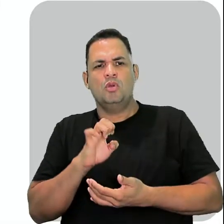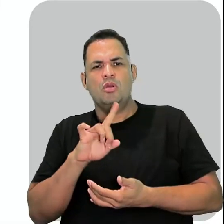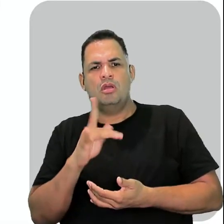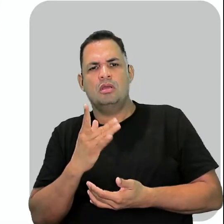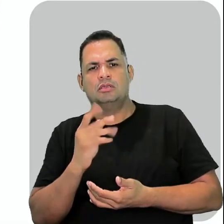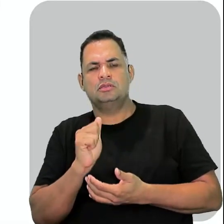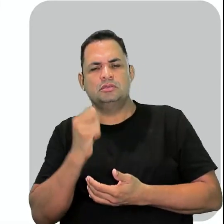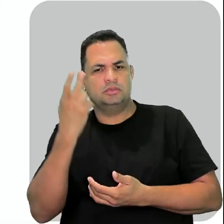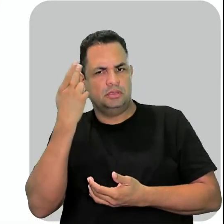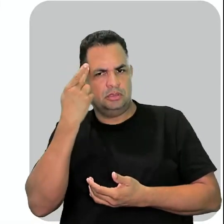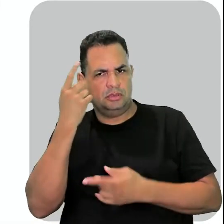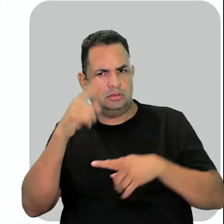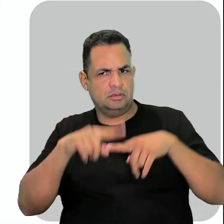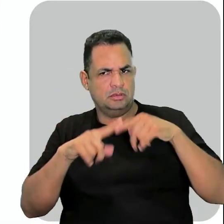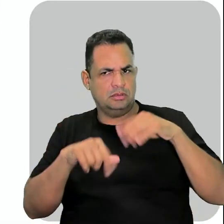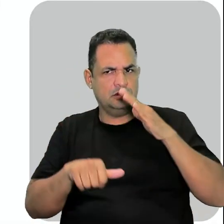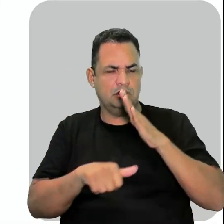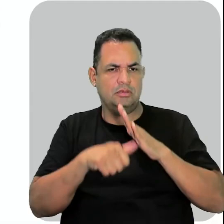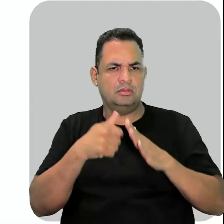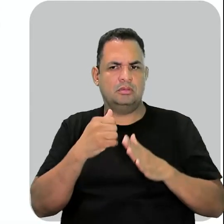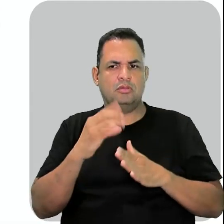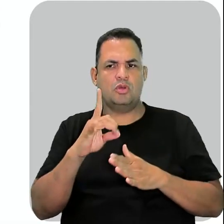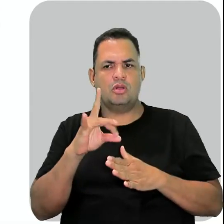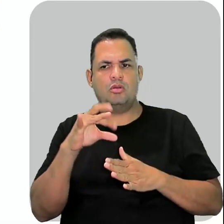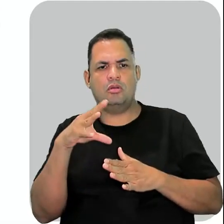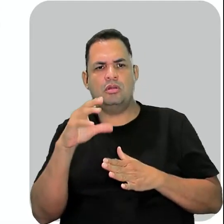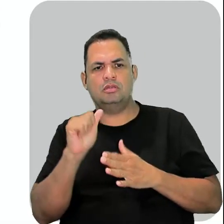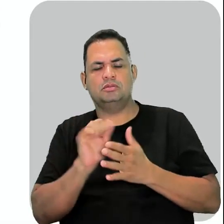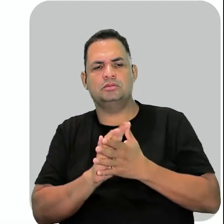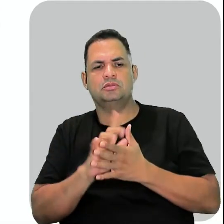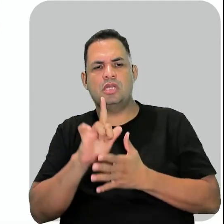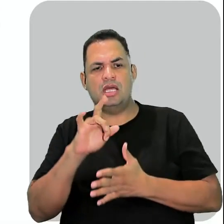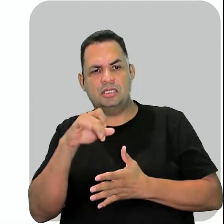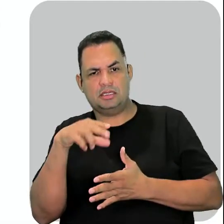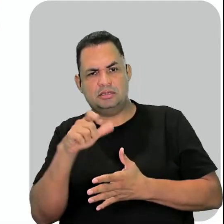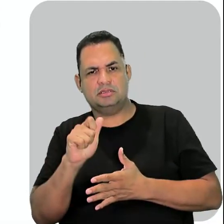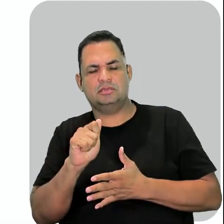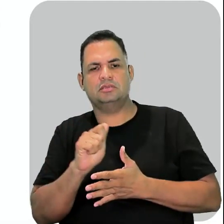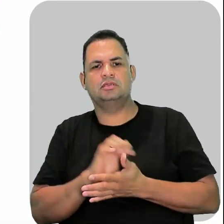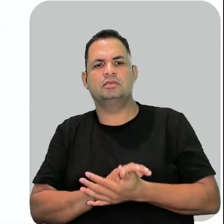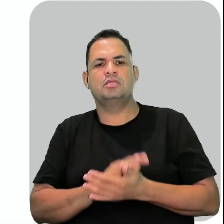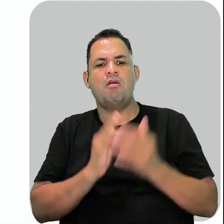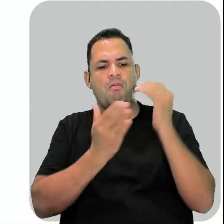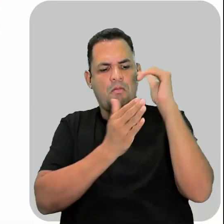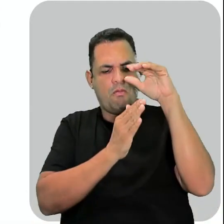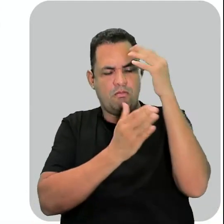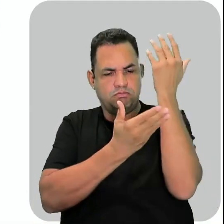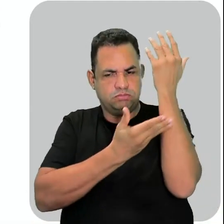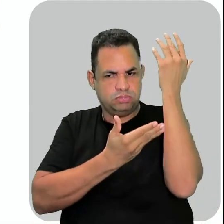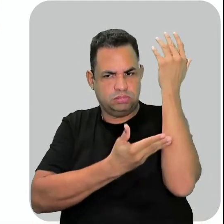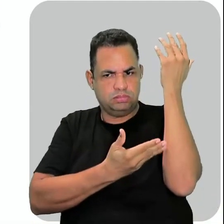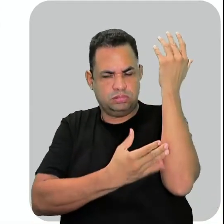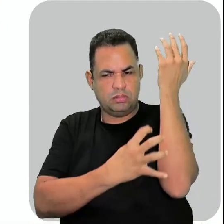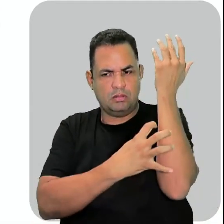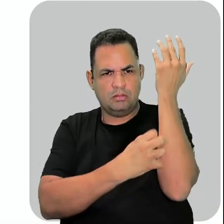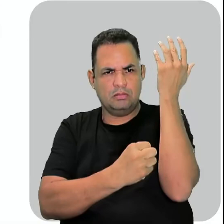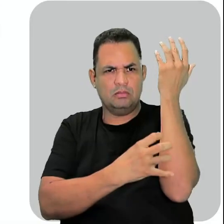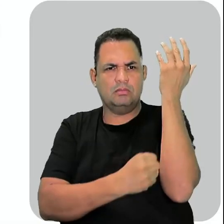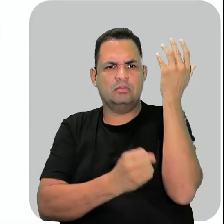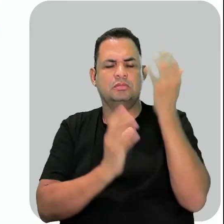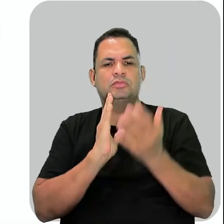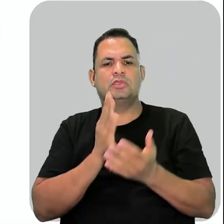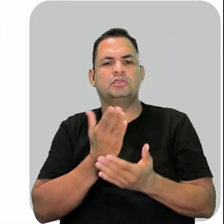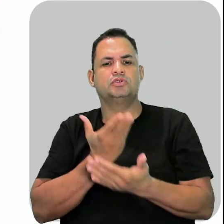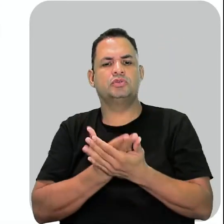natural, que é o produto primário da coagulação do lácteos, da seringa. Ela foi, como a gente